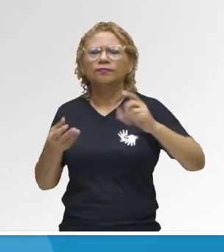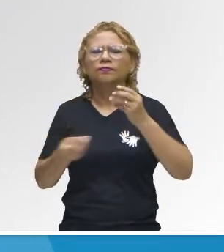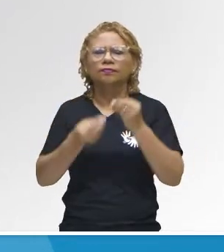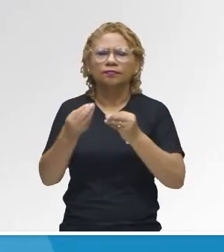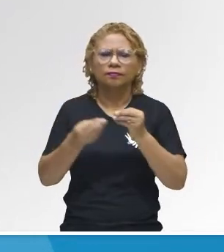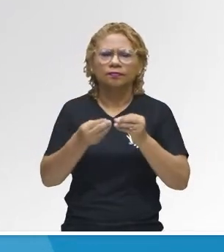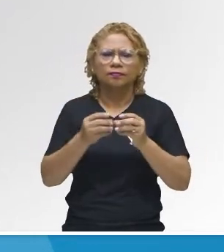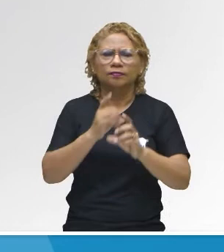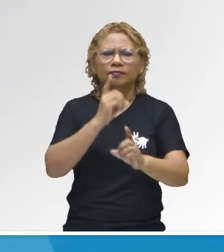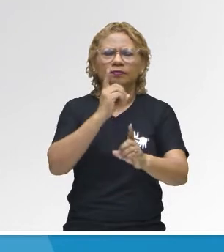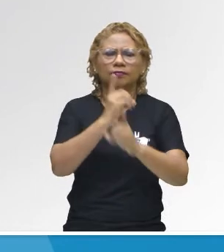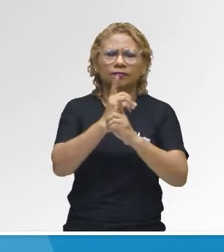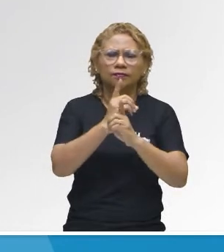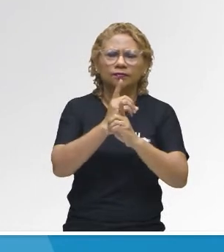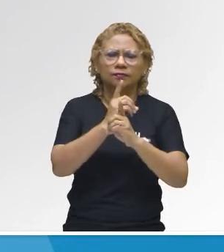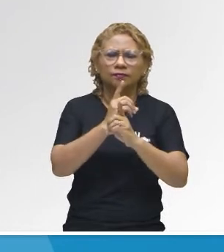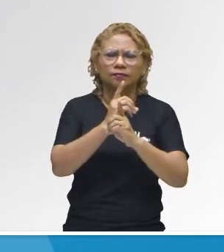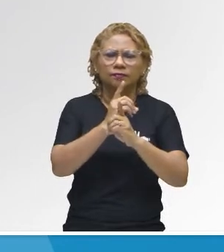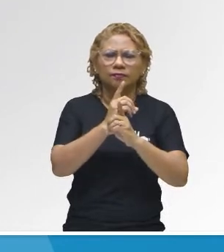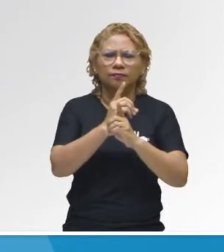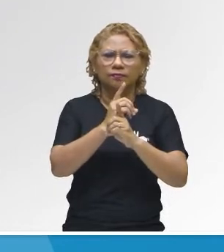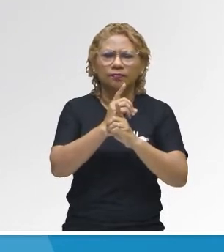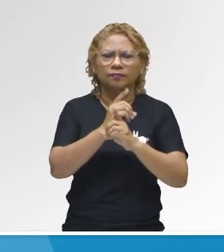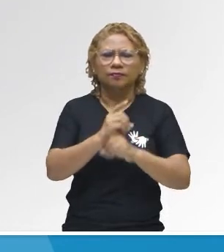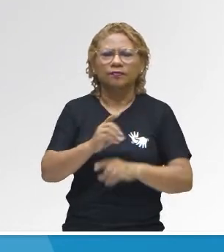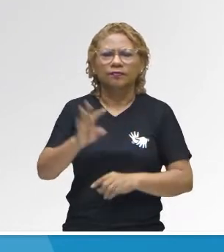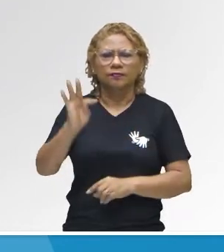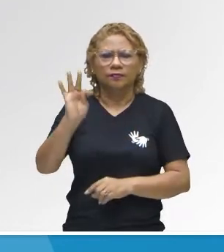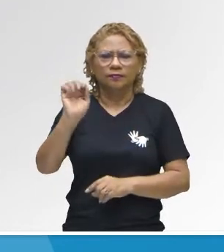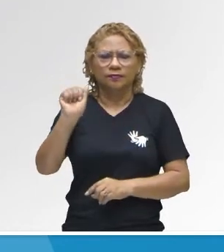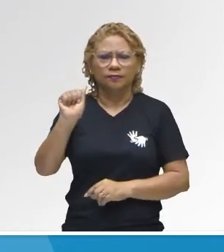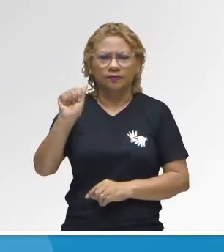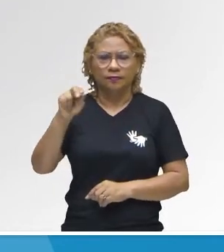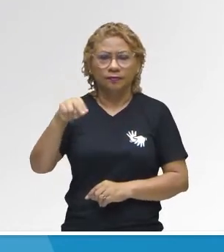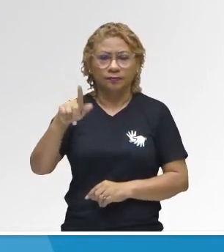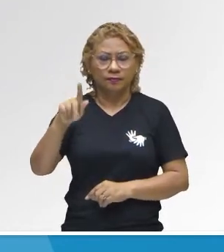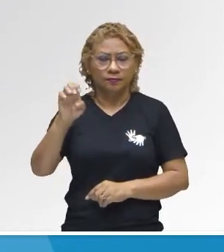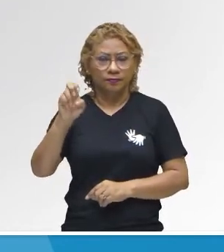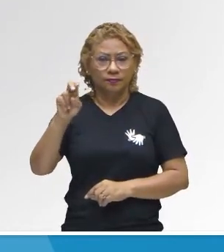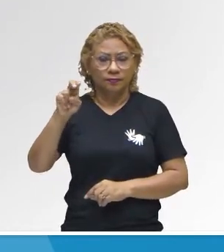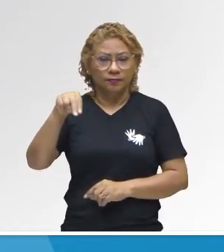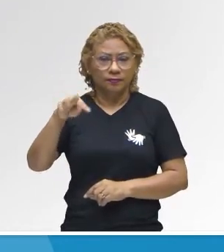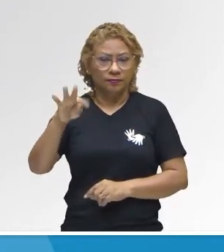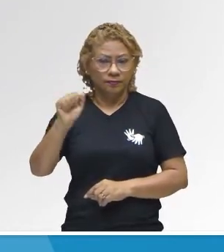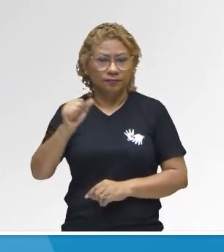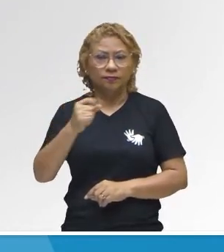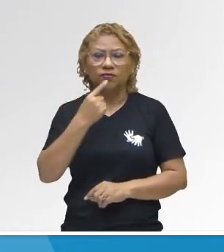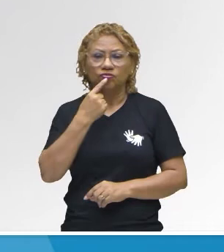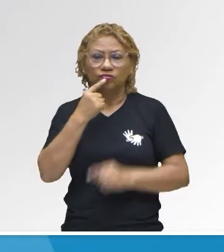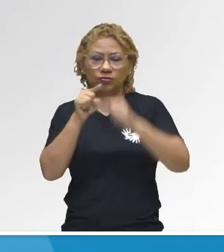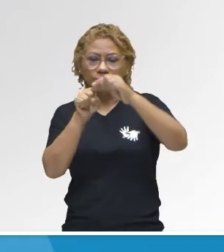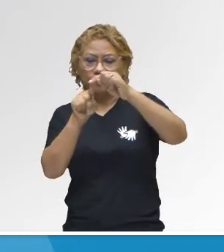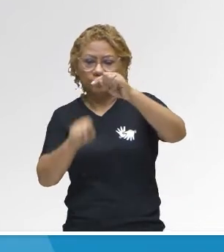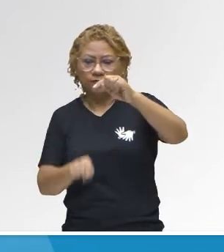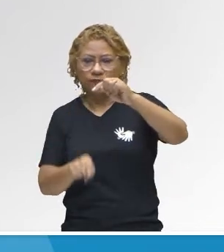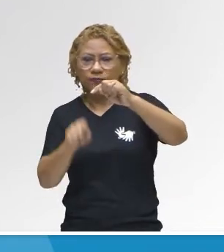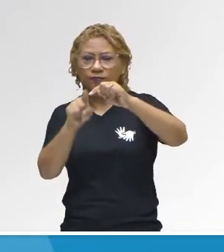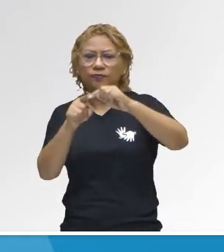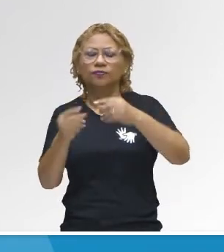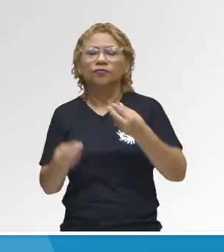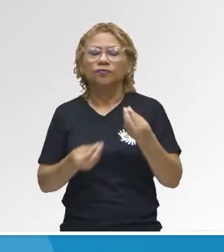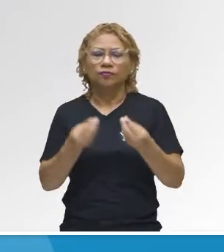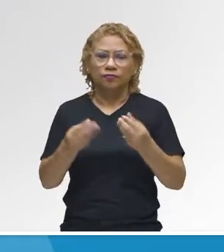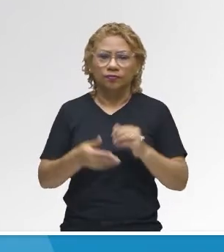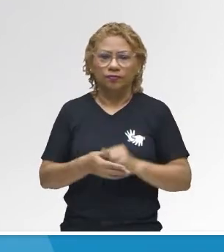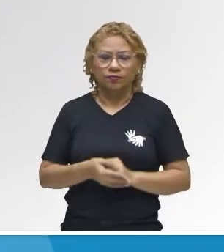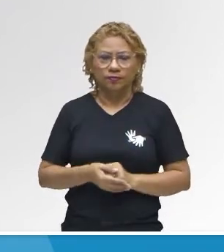a tangente de cada um desses ângulos? O seno e o cosseno, a gente viu que a gente trabalha com